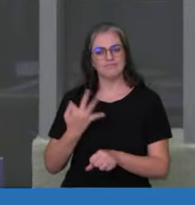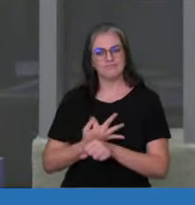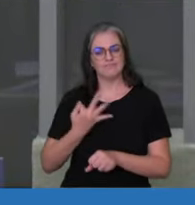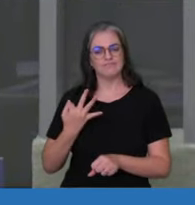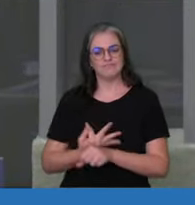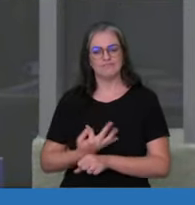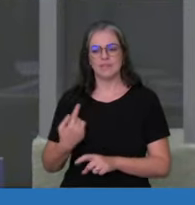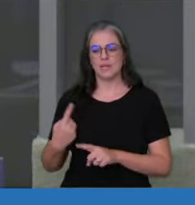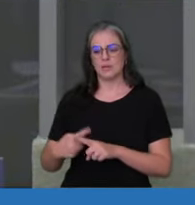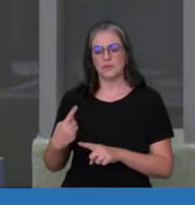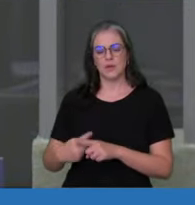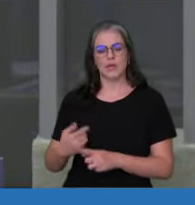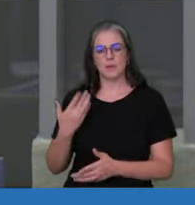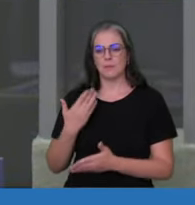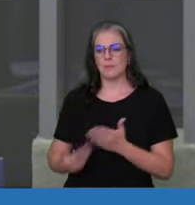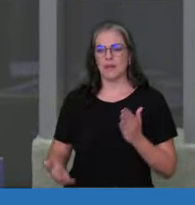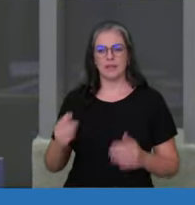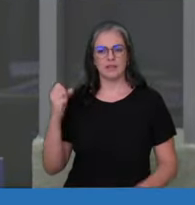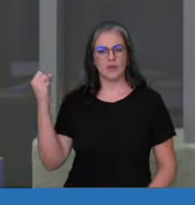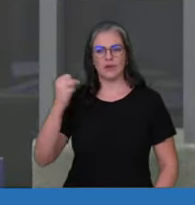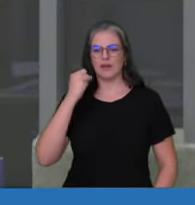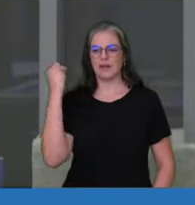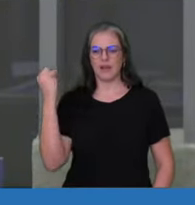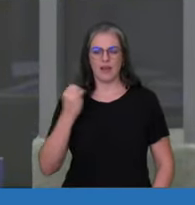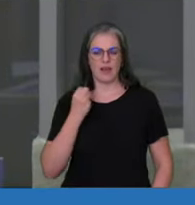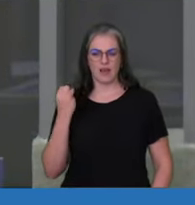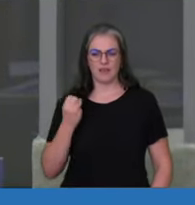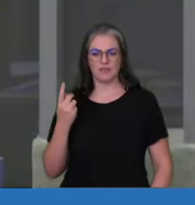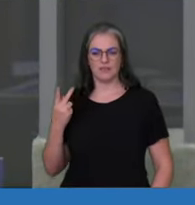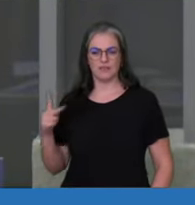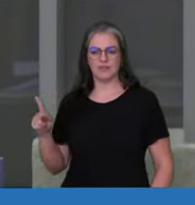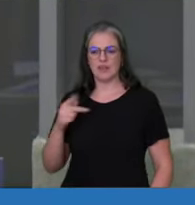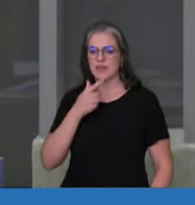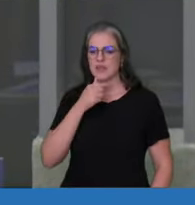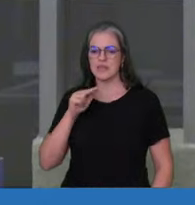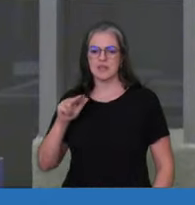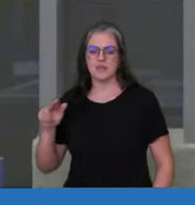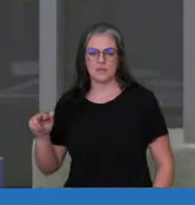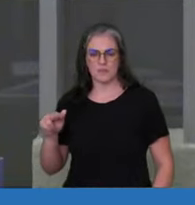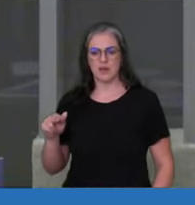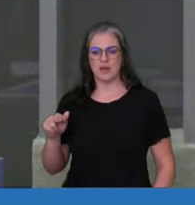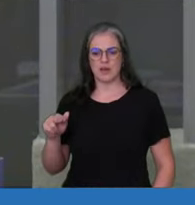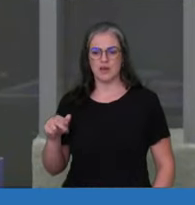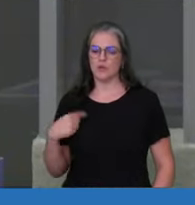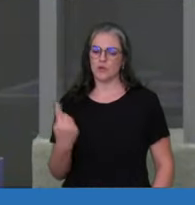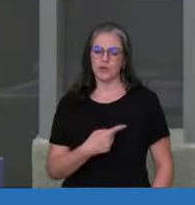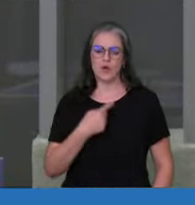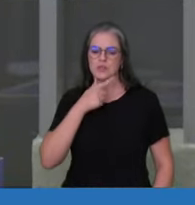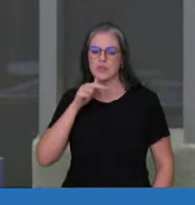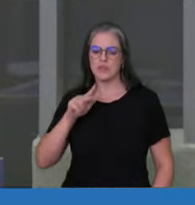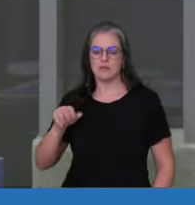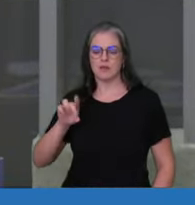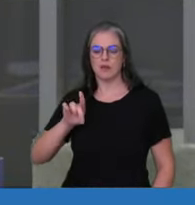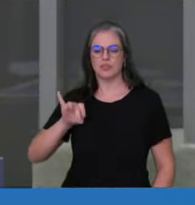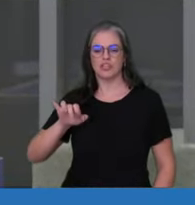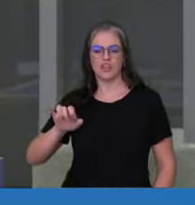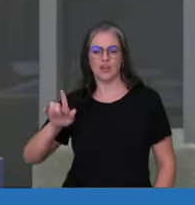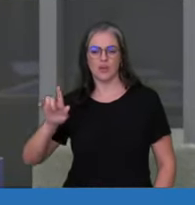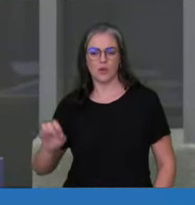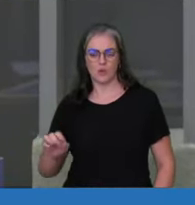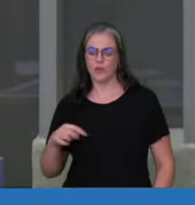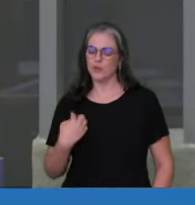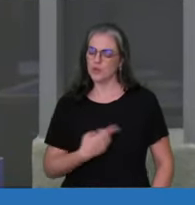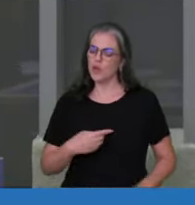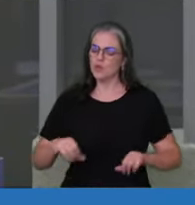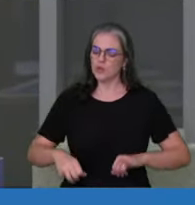perder de maneira tão brutal e trágica o seu irmão e nosso irmão Diego. Todo mundo tem a sua dor. Hoje a gente